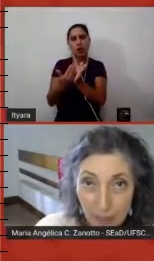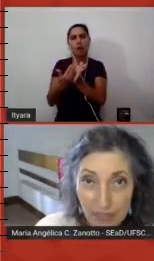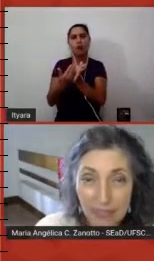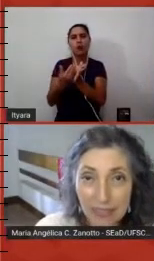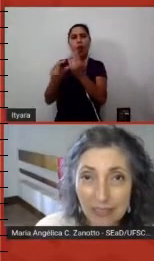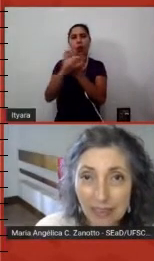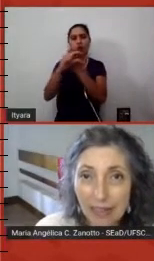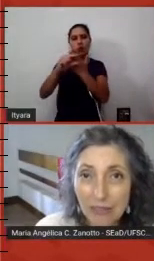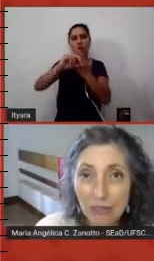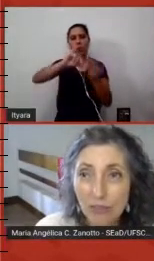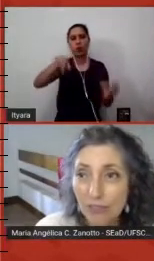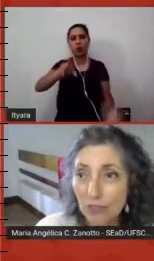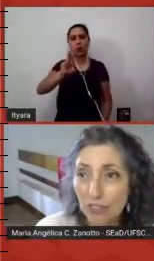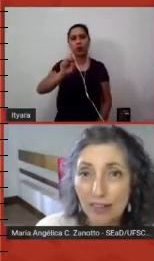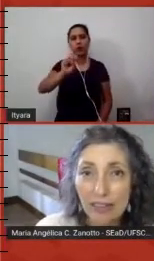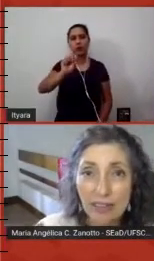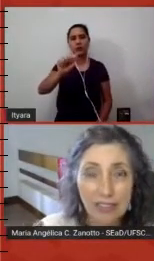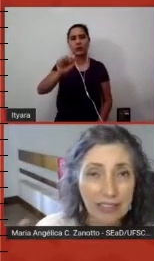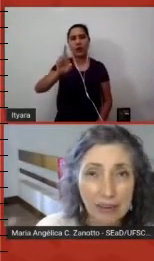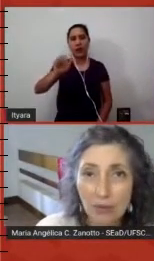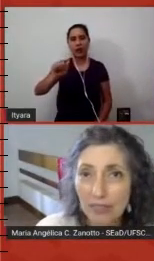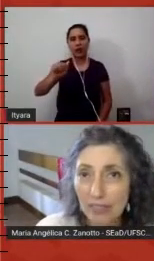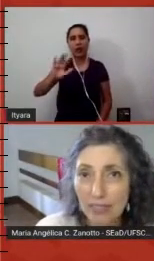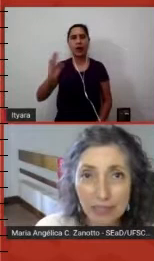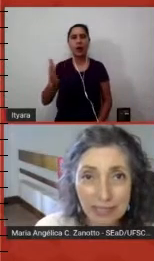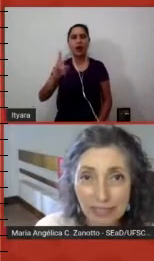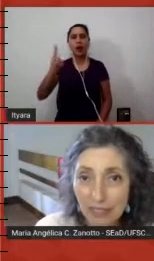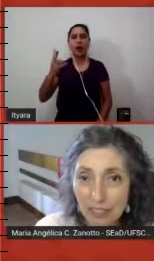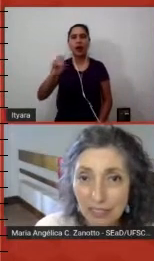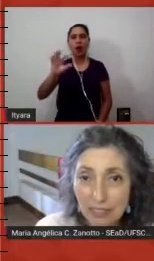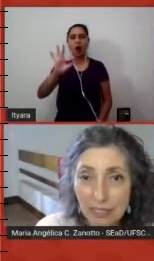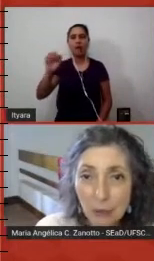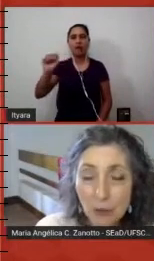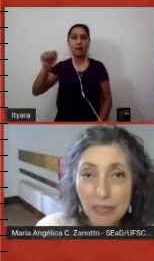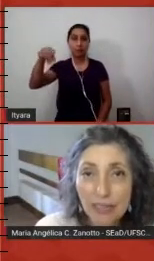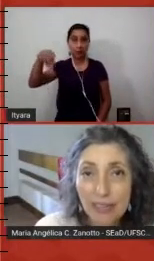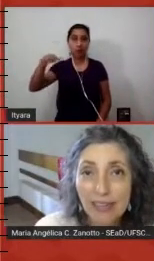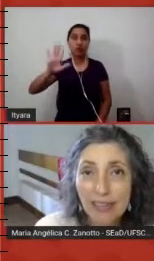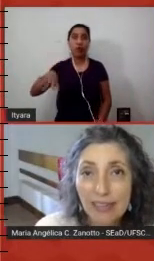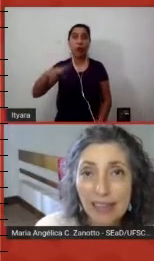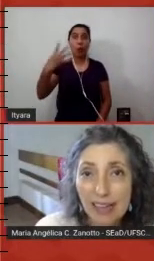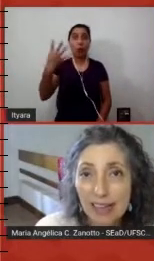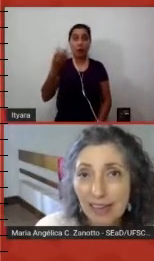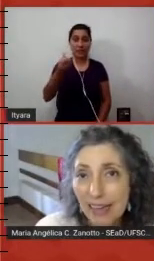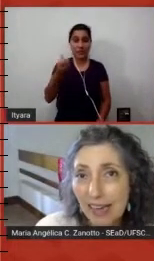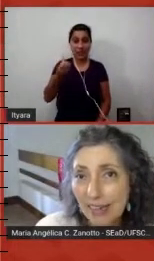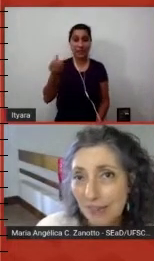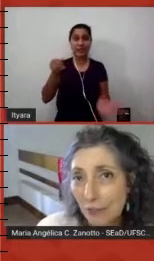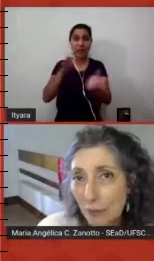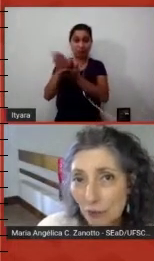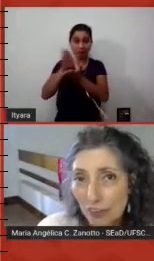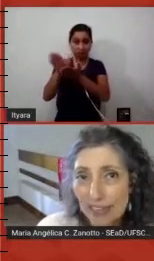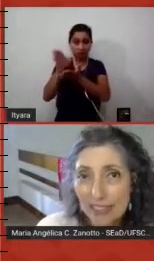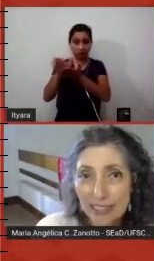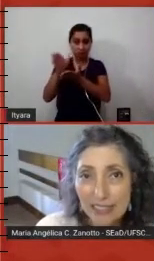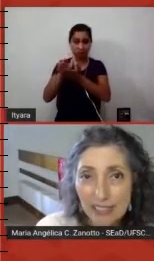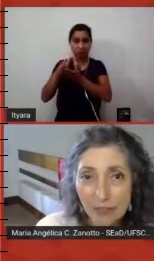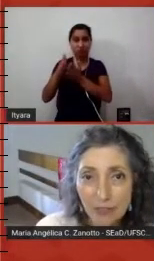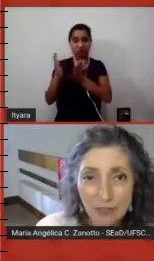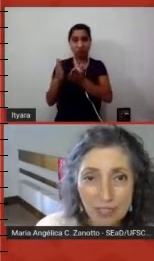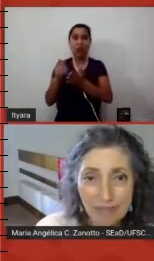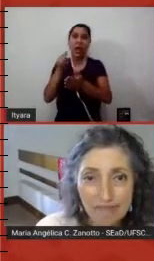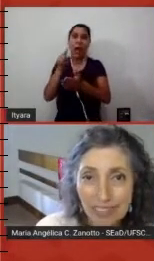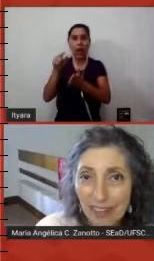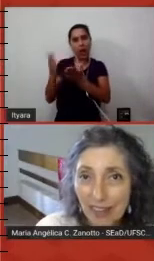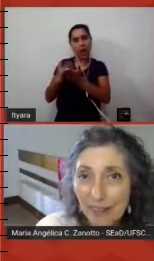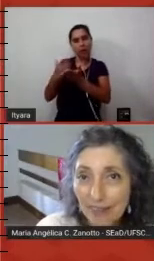Hoffmann, que é bastante citado, é um livro já está na 46ª edição, E ela foi muito feliz nesse